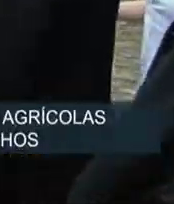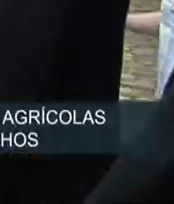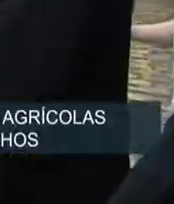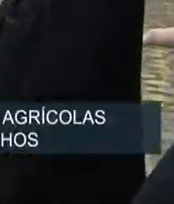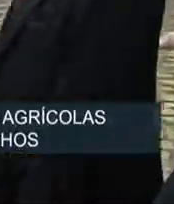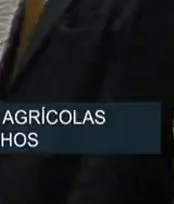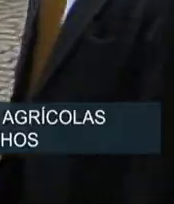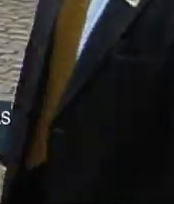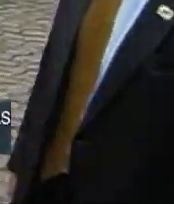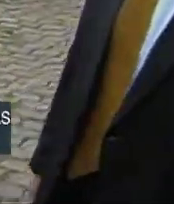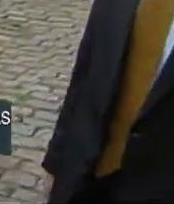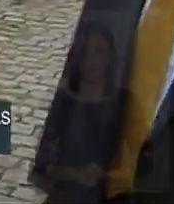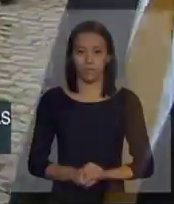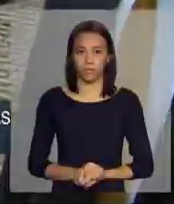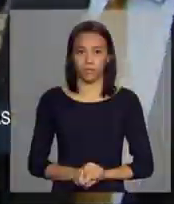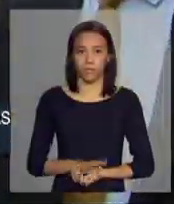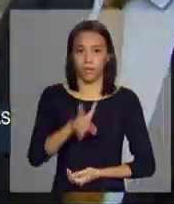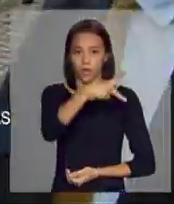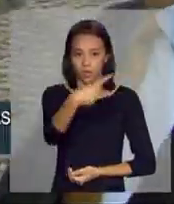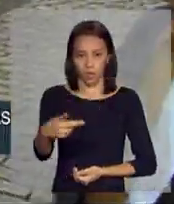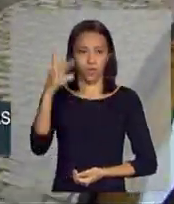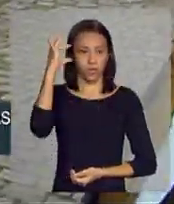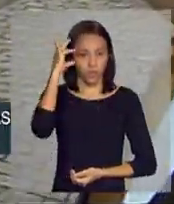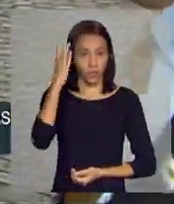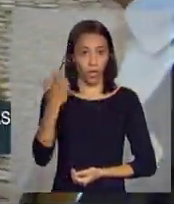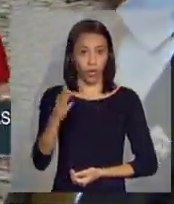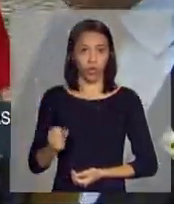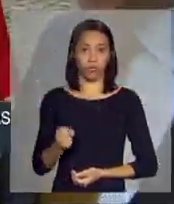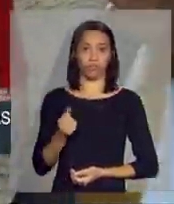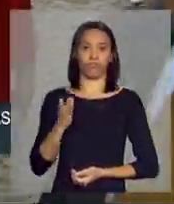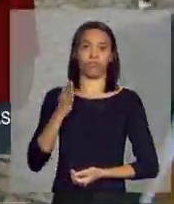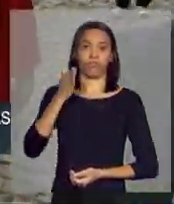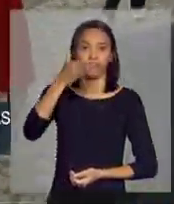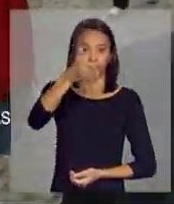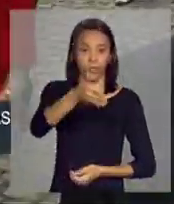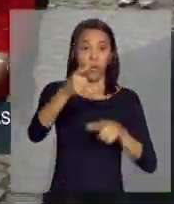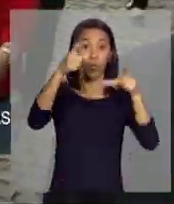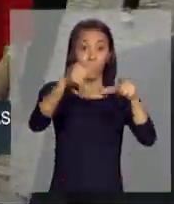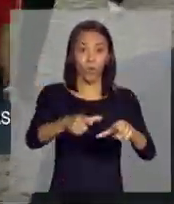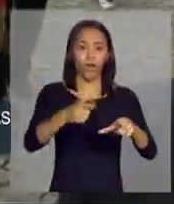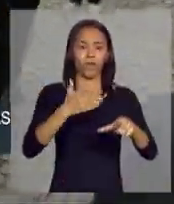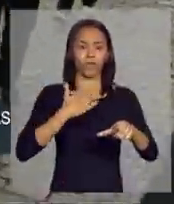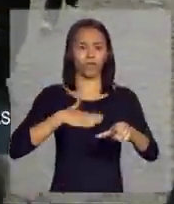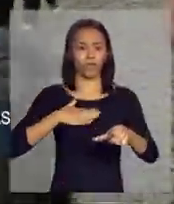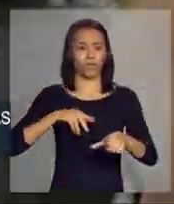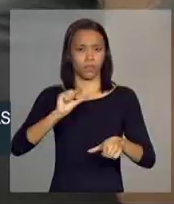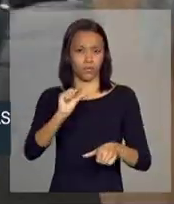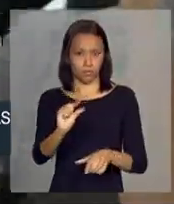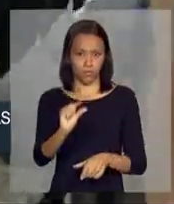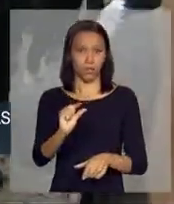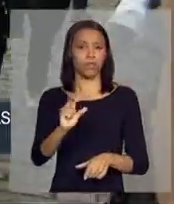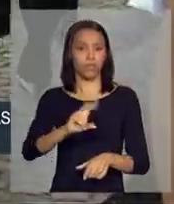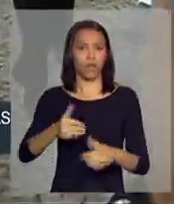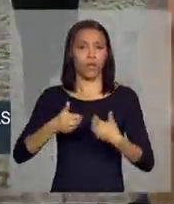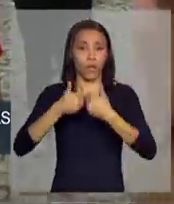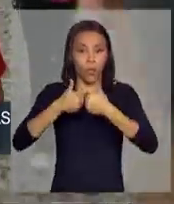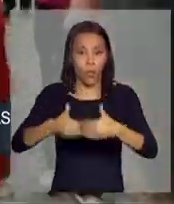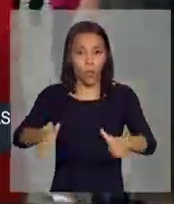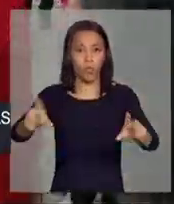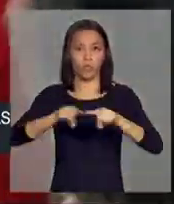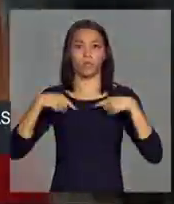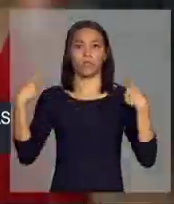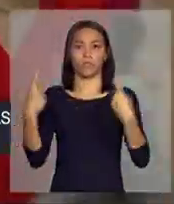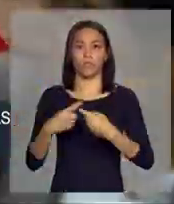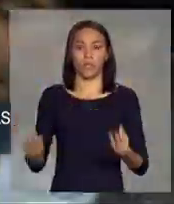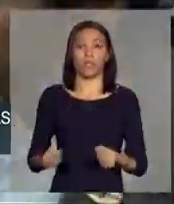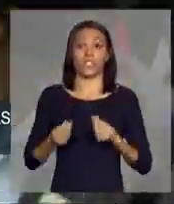a presidenta dilma rousseff segue agora para o local com onde daqui a pouco começará a cerimônia de